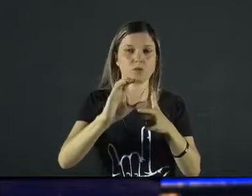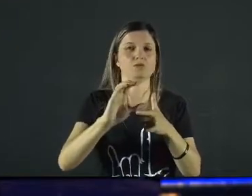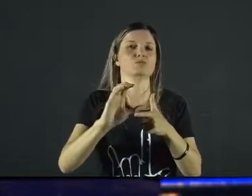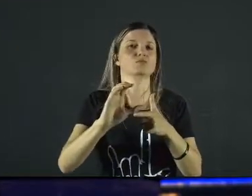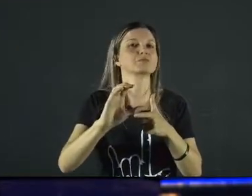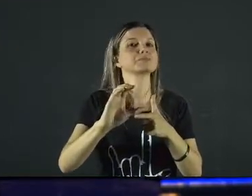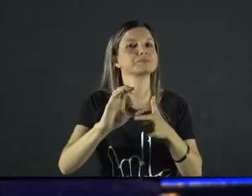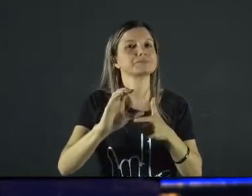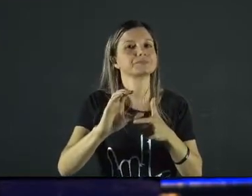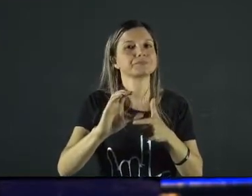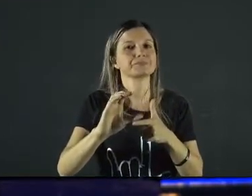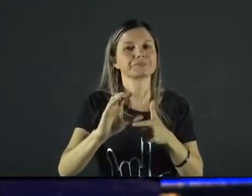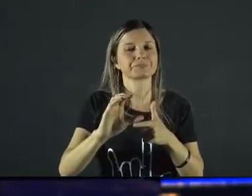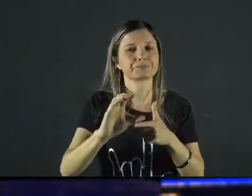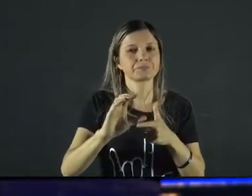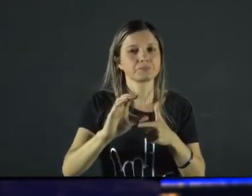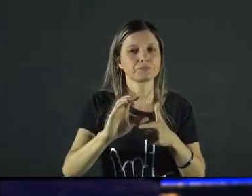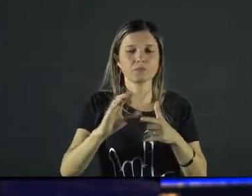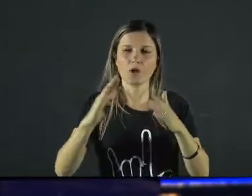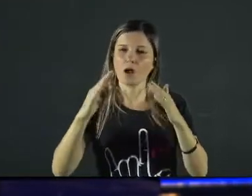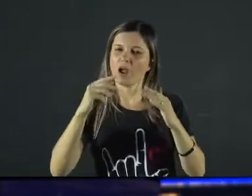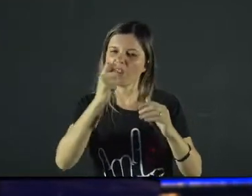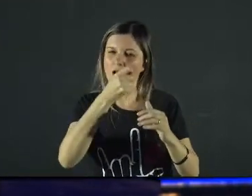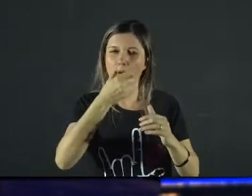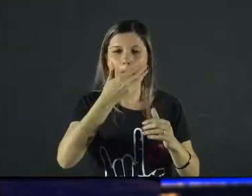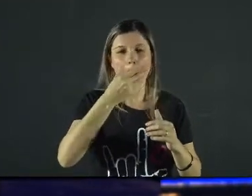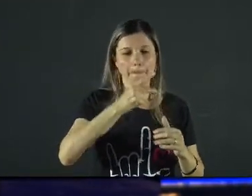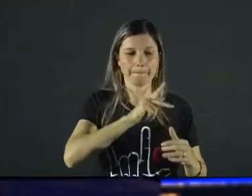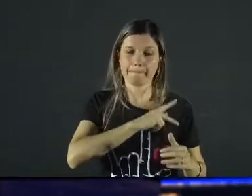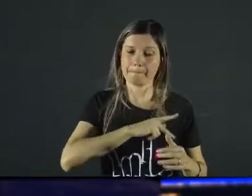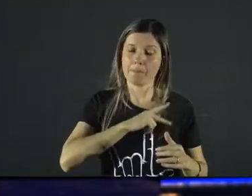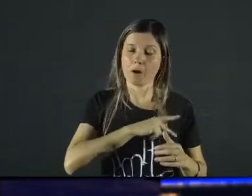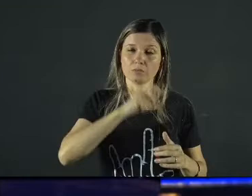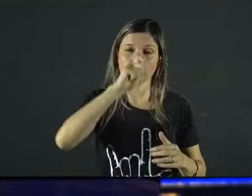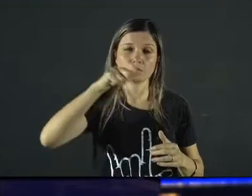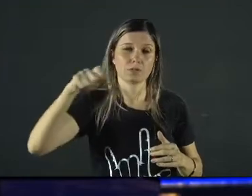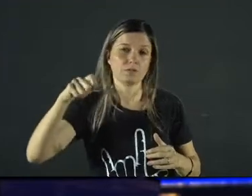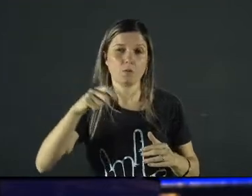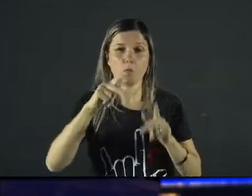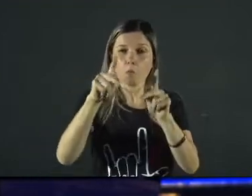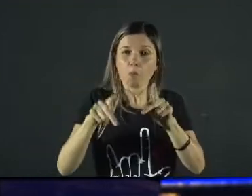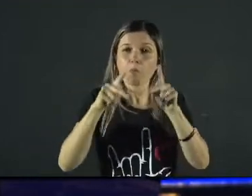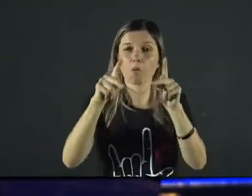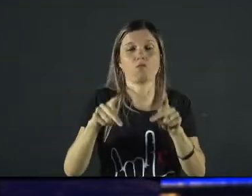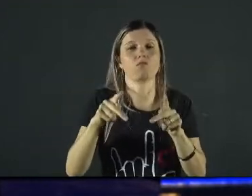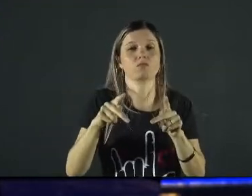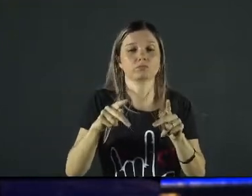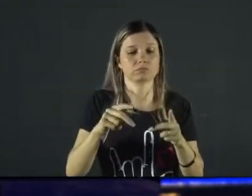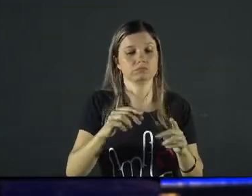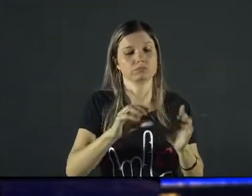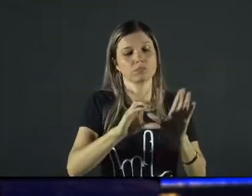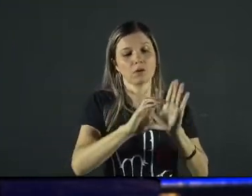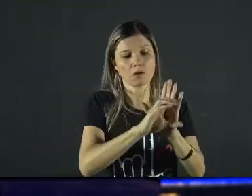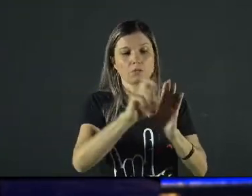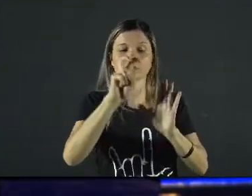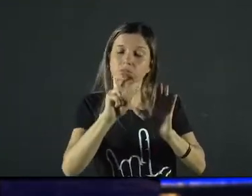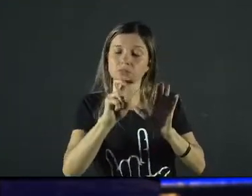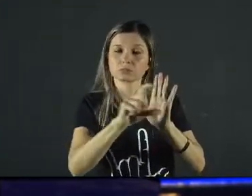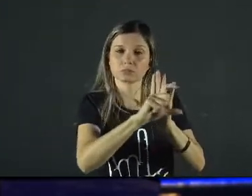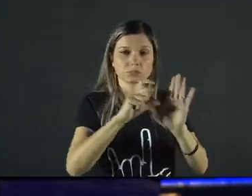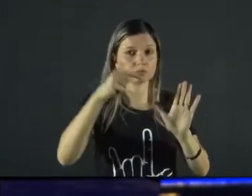escreveu para o povo que morava na cidade de Corinto. No capítulo 5, versículo